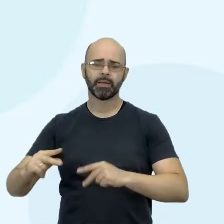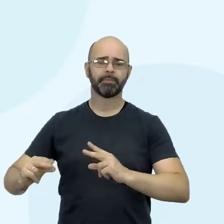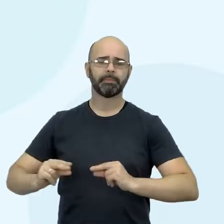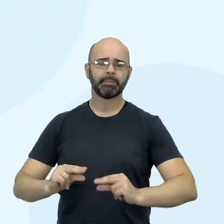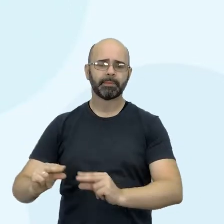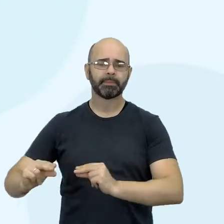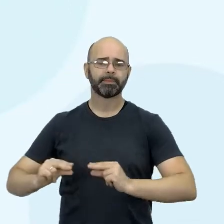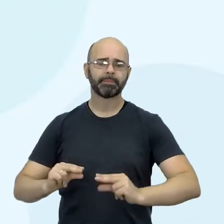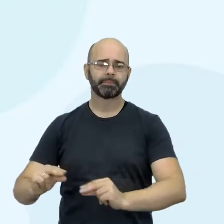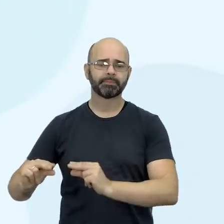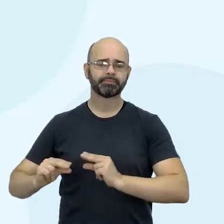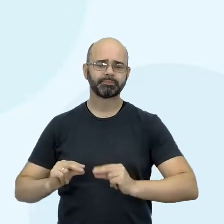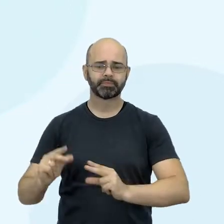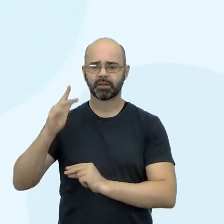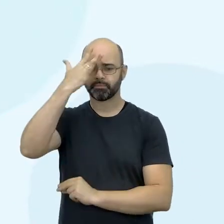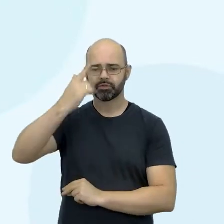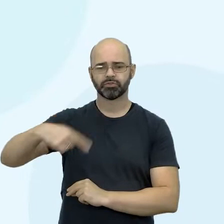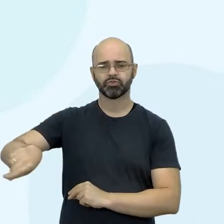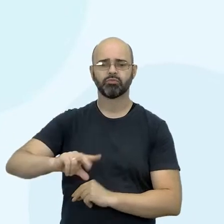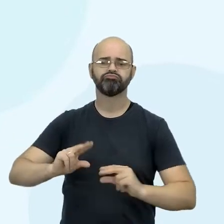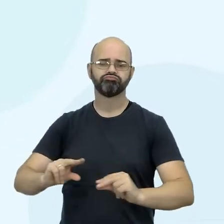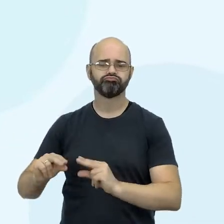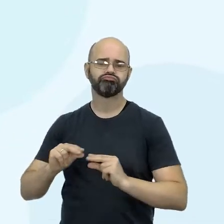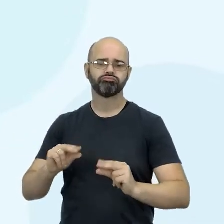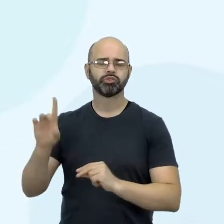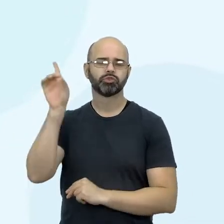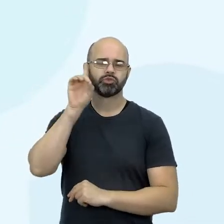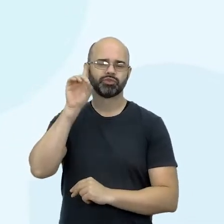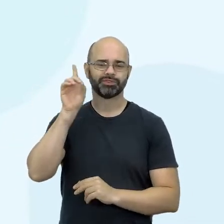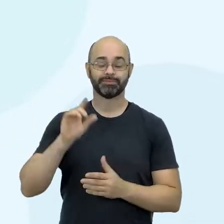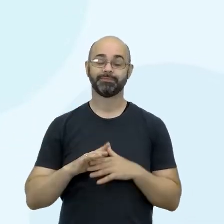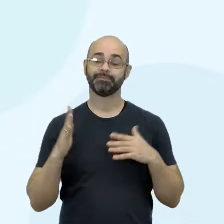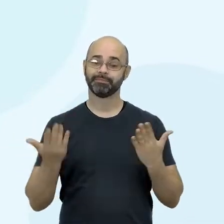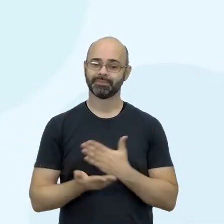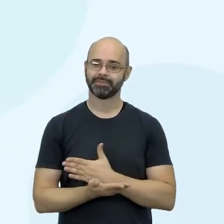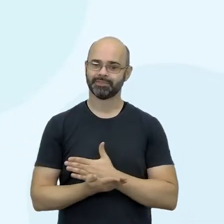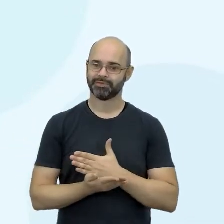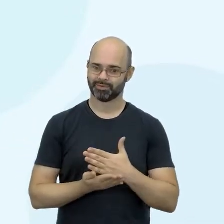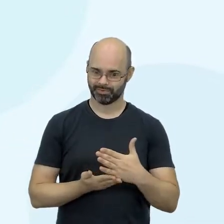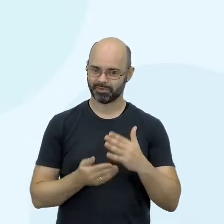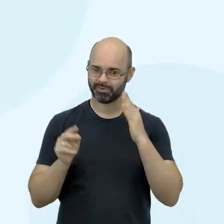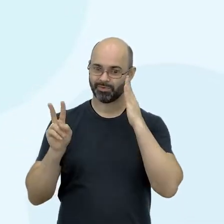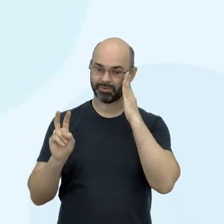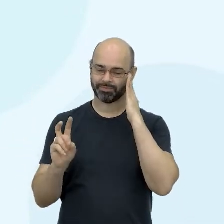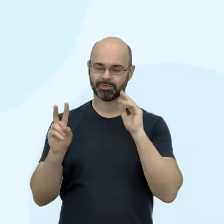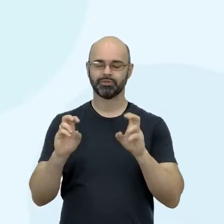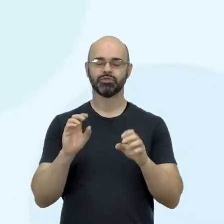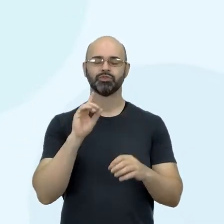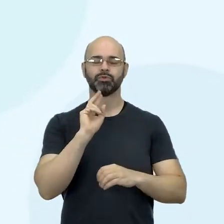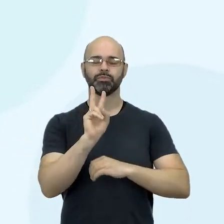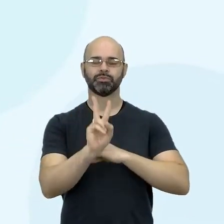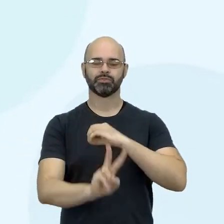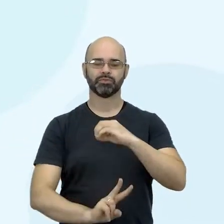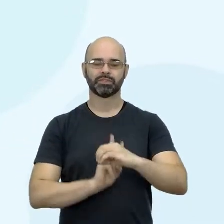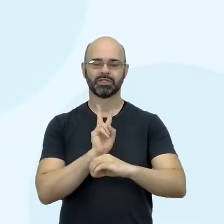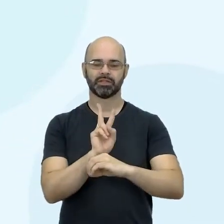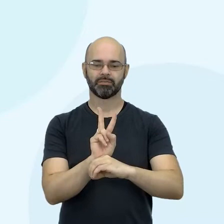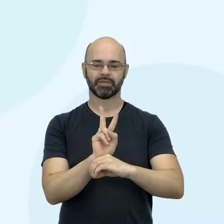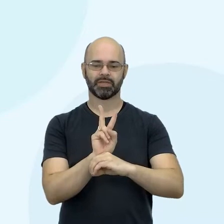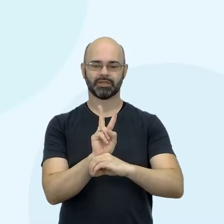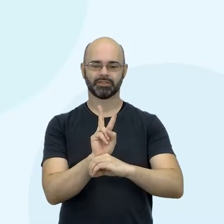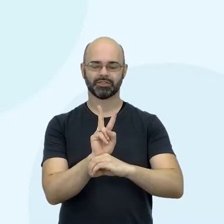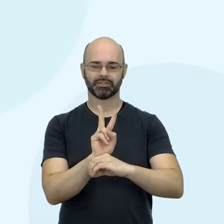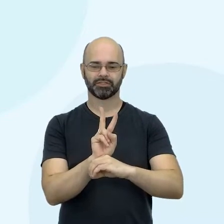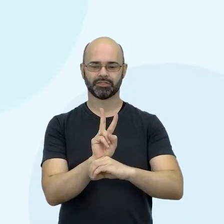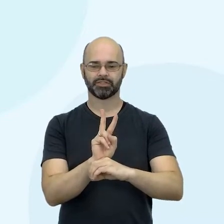no cotidiano, no dia a dia. Para começar a falar de sustentabilidade, a